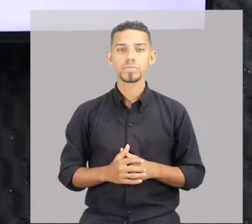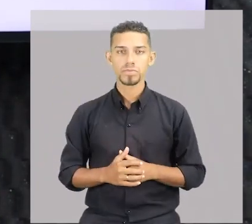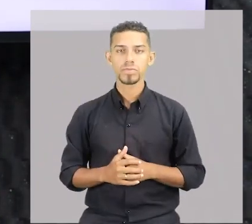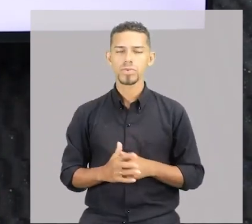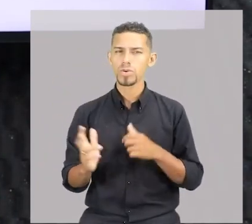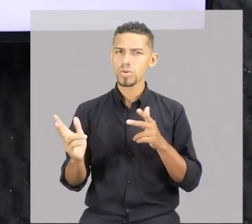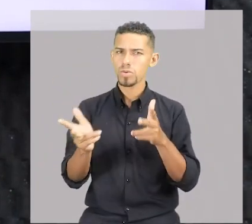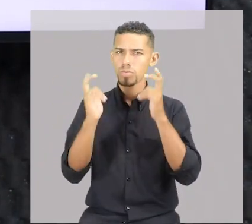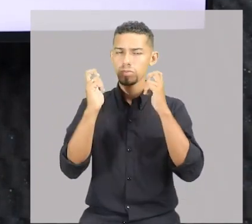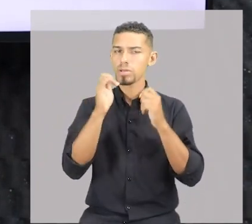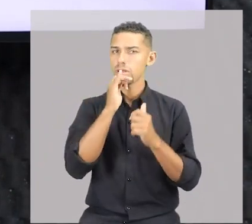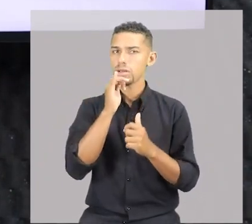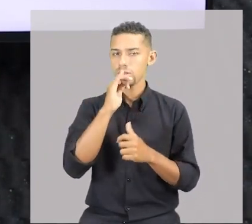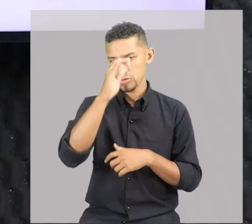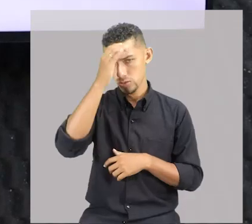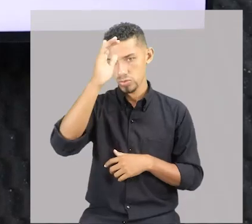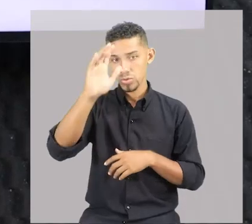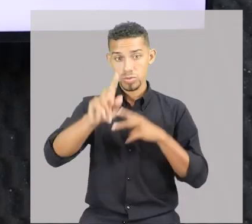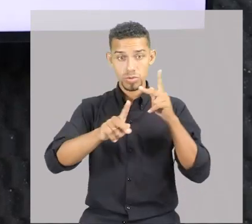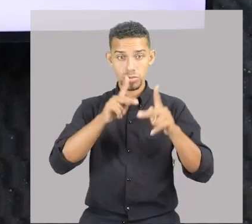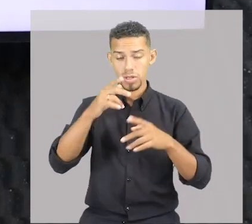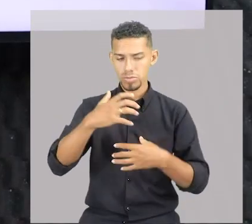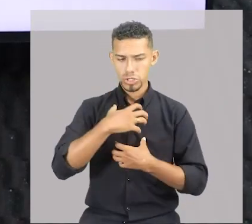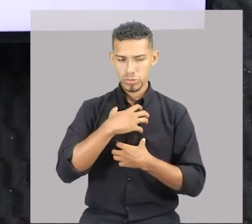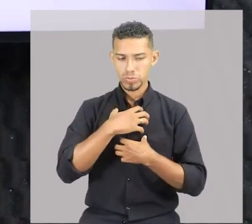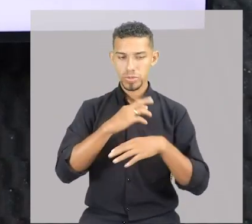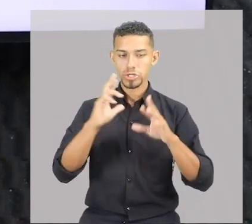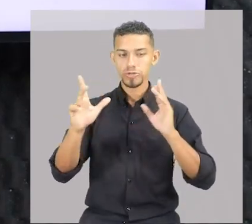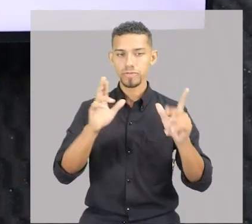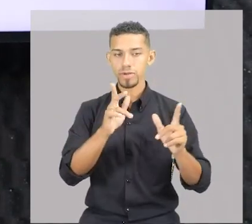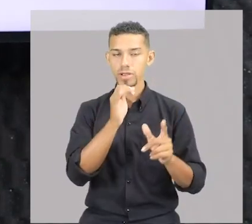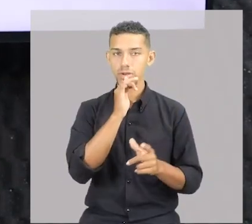você percebe que a cultura popular ela tem um sentido bem diferente da chamada cultura erudita.